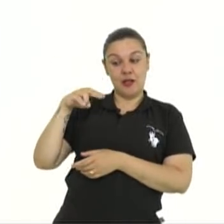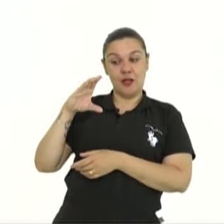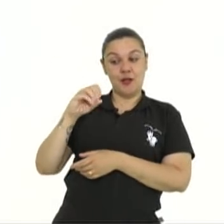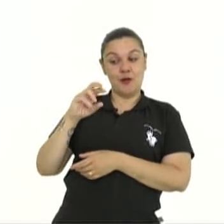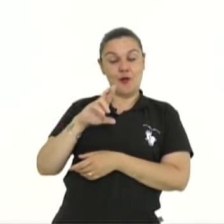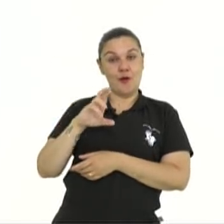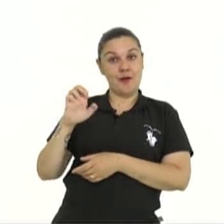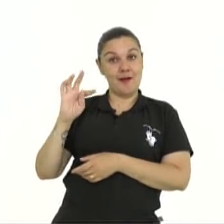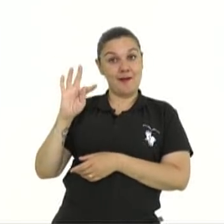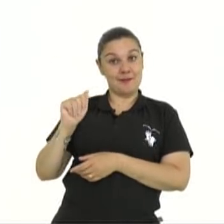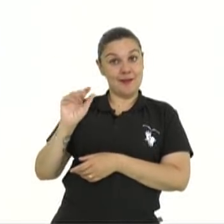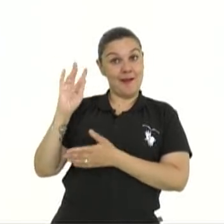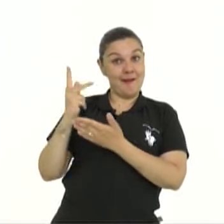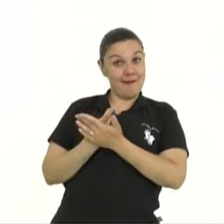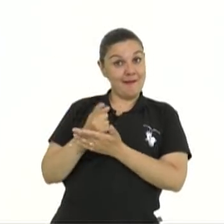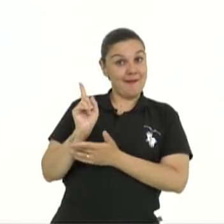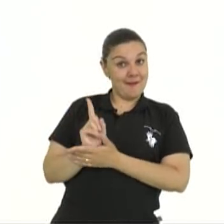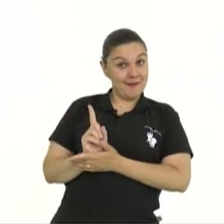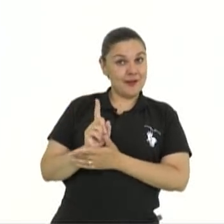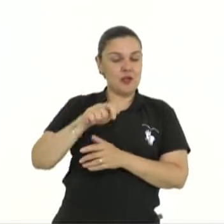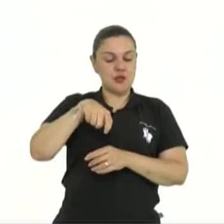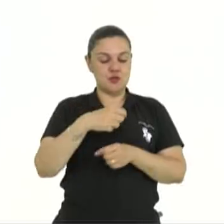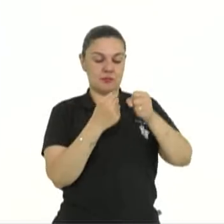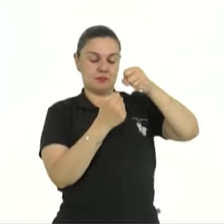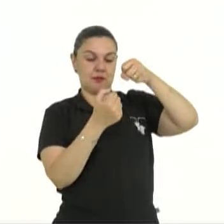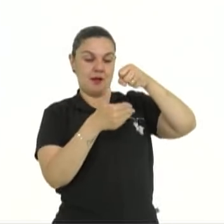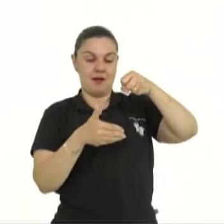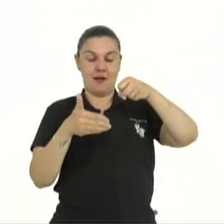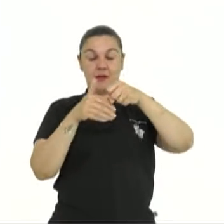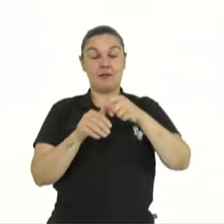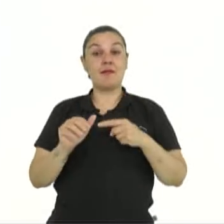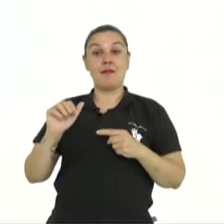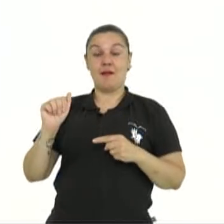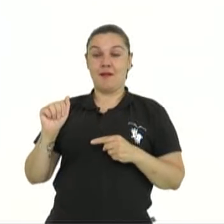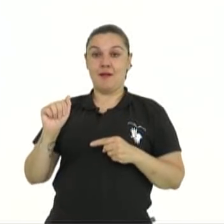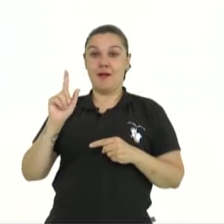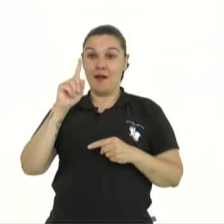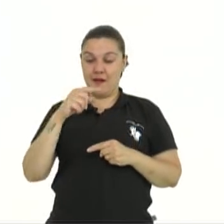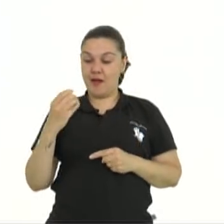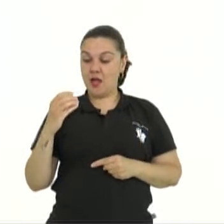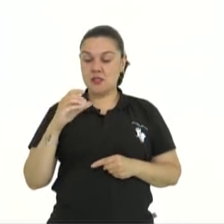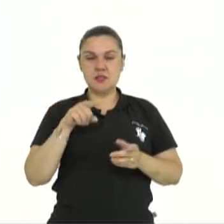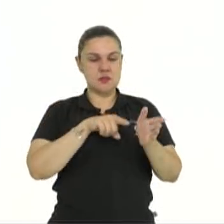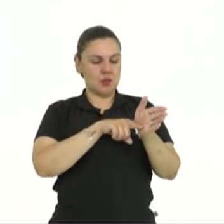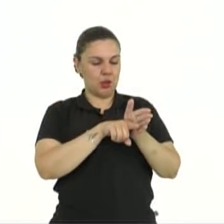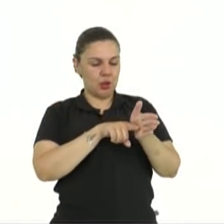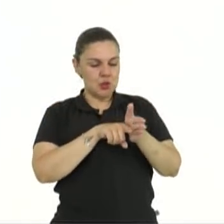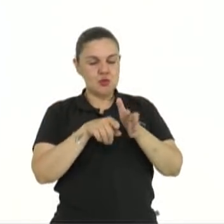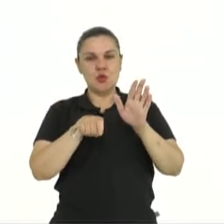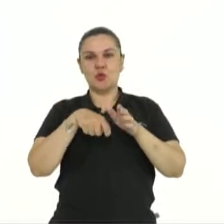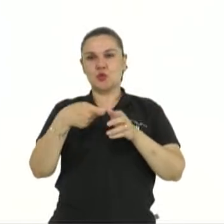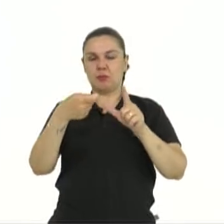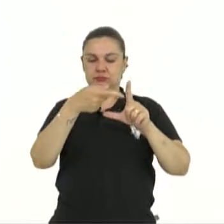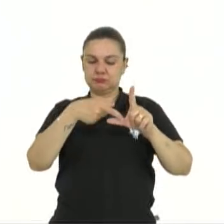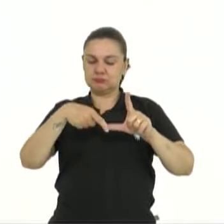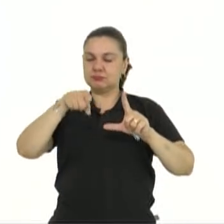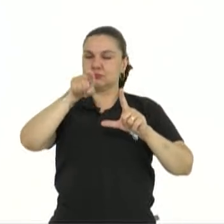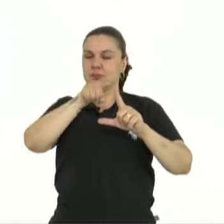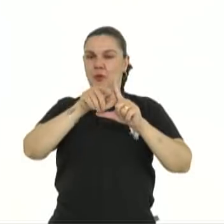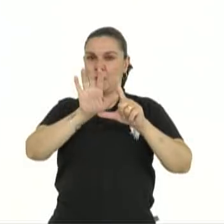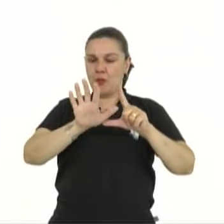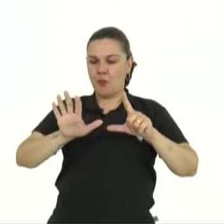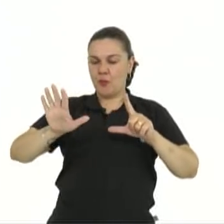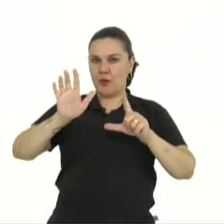incorreta, ok? Em relação à cartografia. A. É a ciência que representa graficamente uma